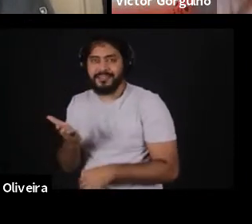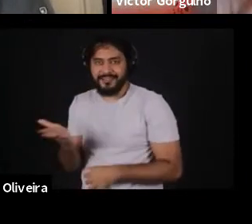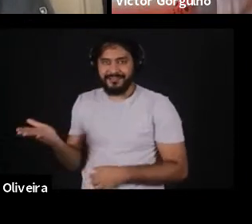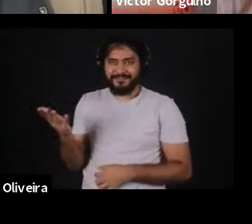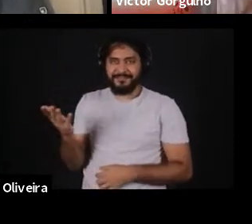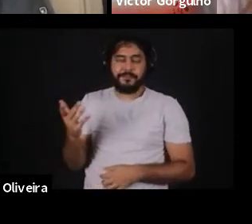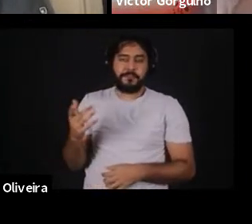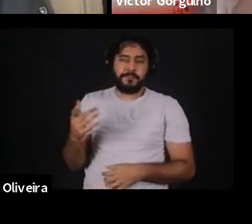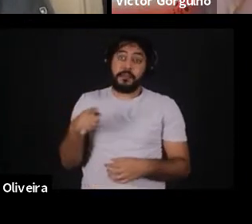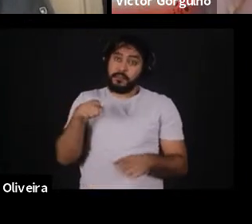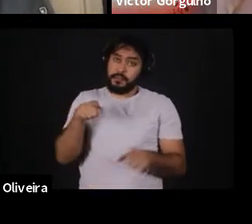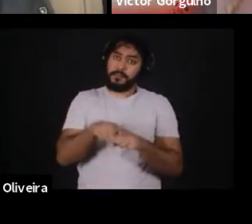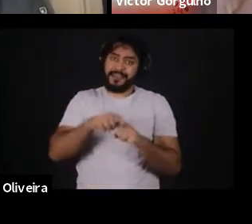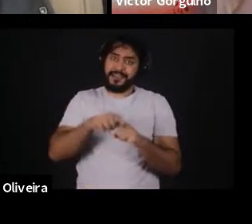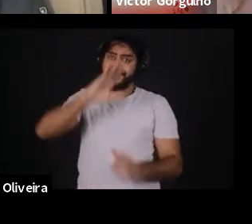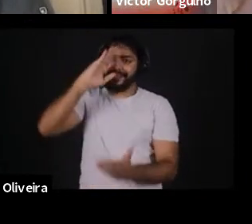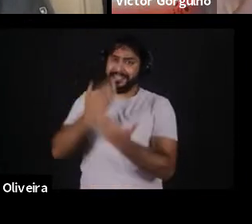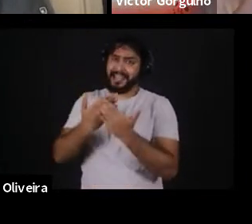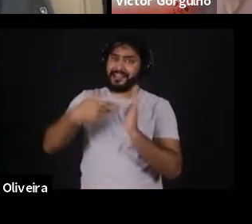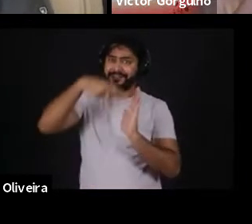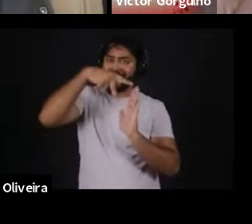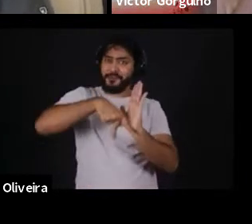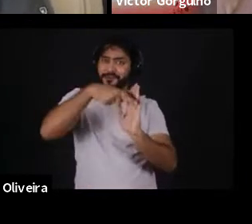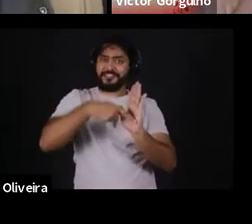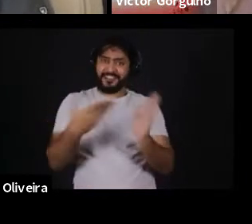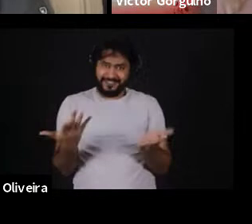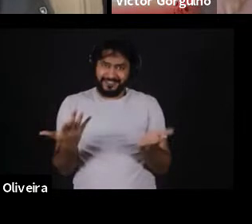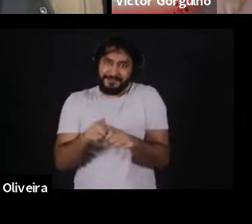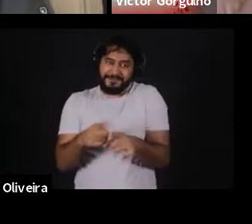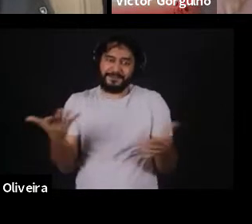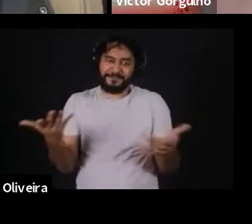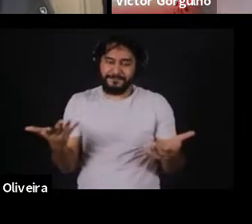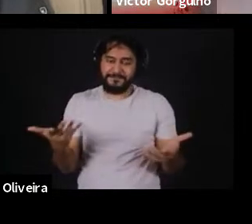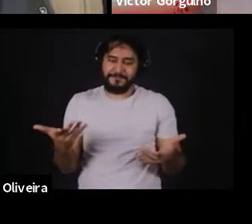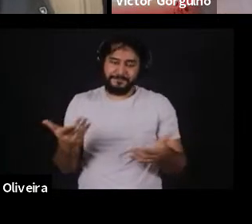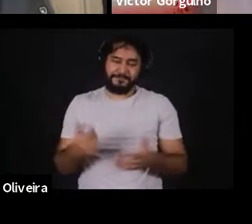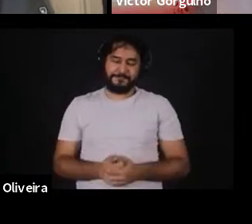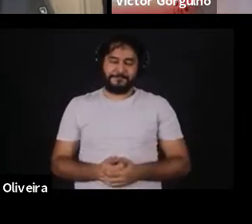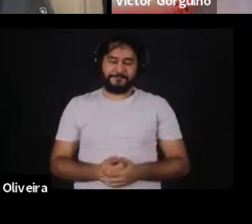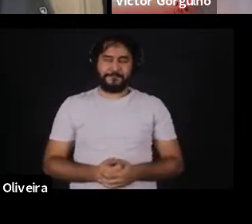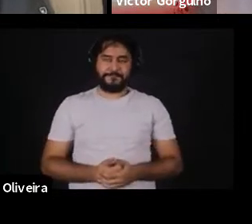e que acreditasse na gente, assim, de alguma forma, sabe? De que ia acontecer também.